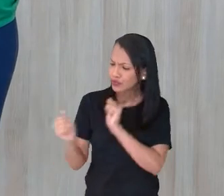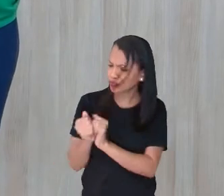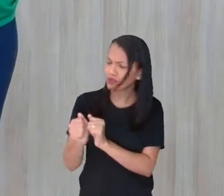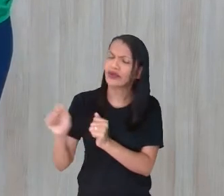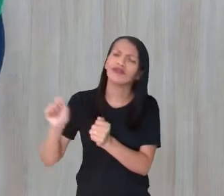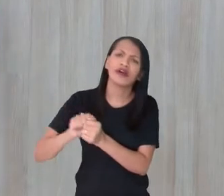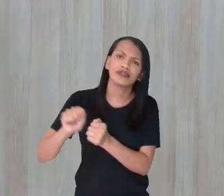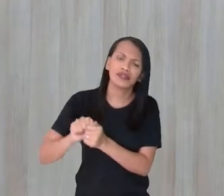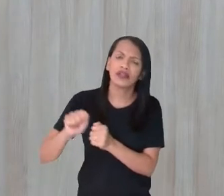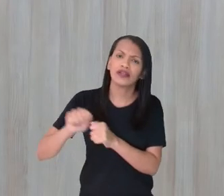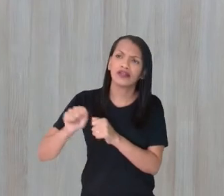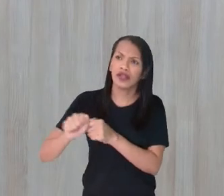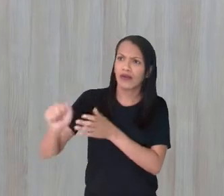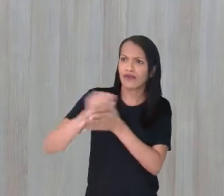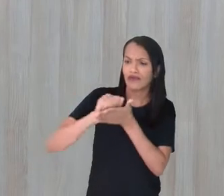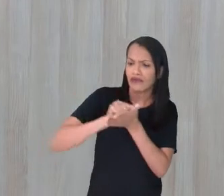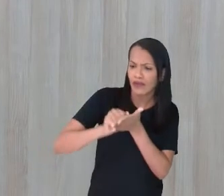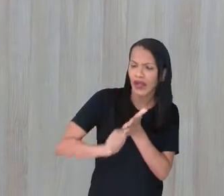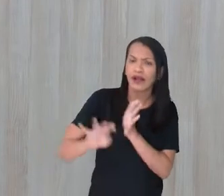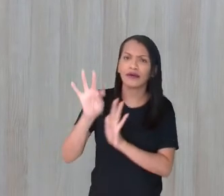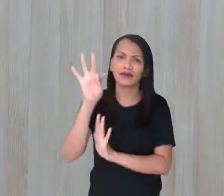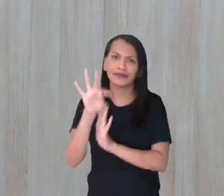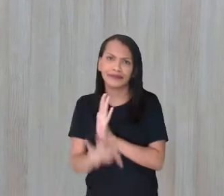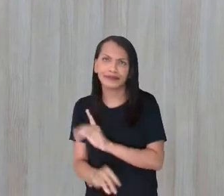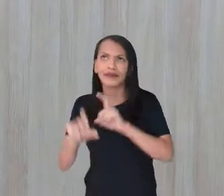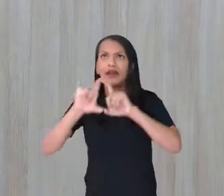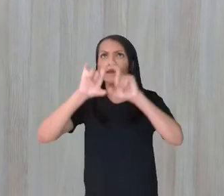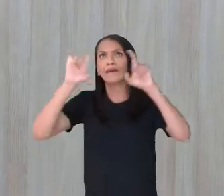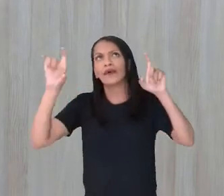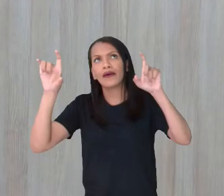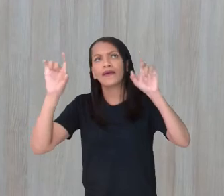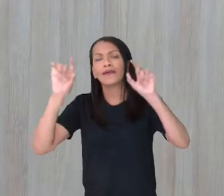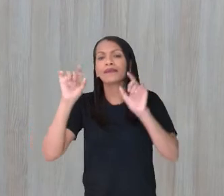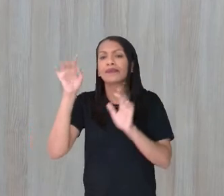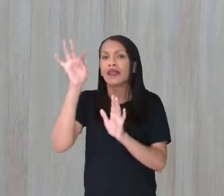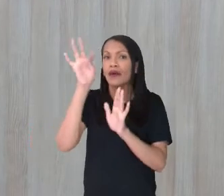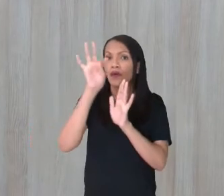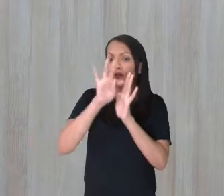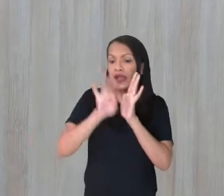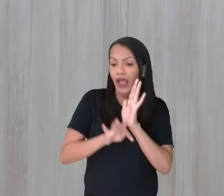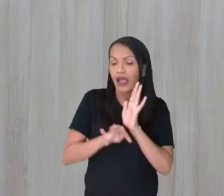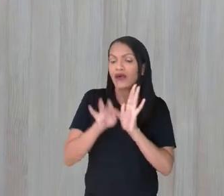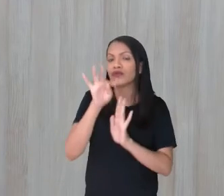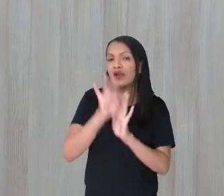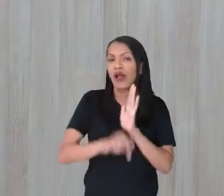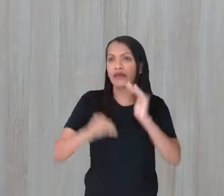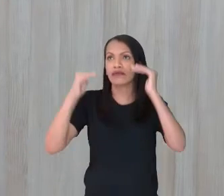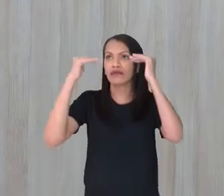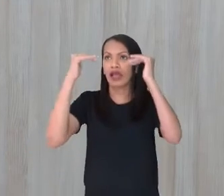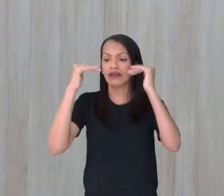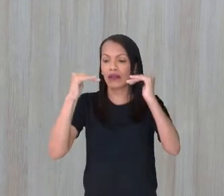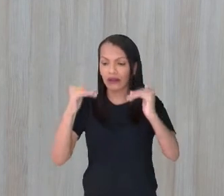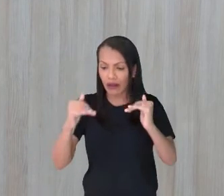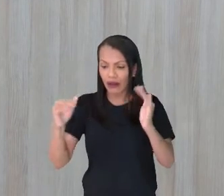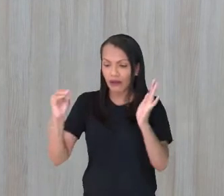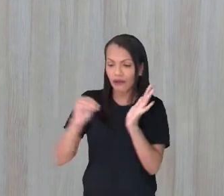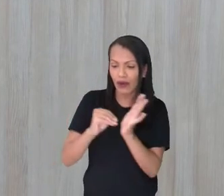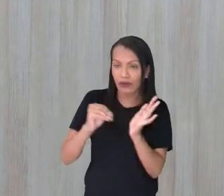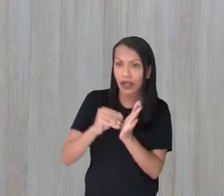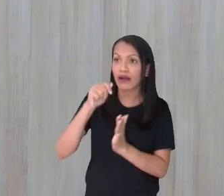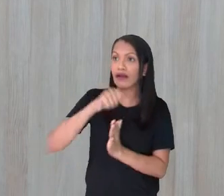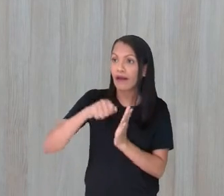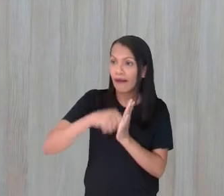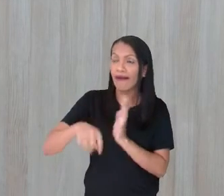texto, a gente colocou um tópico, colocou o texto em tópicos para ver o que estava faltando escrever. Então, isso aí